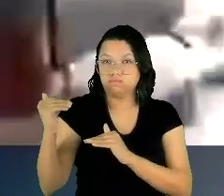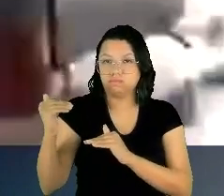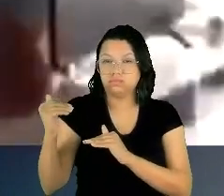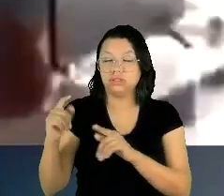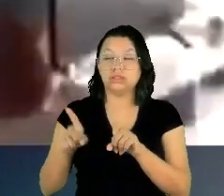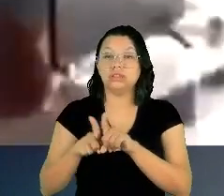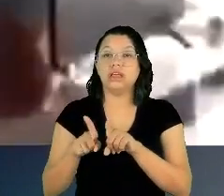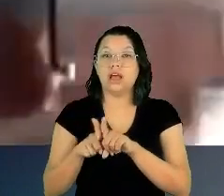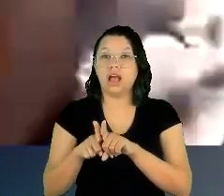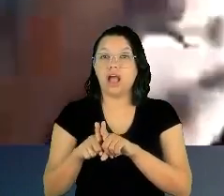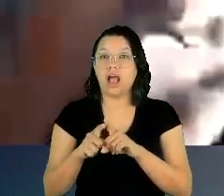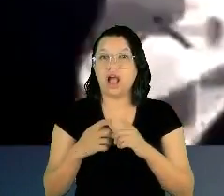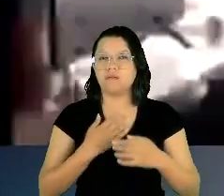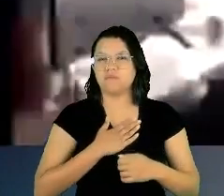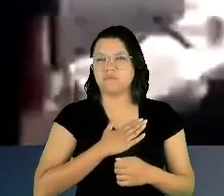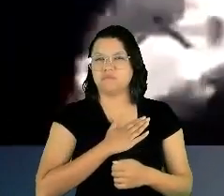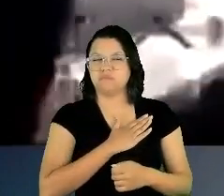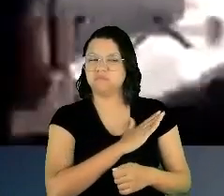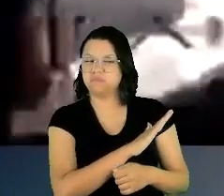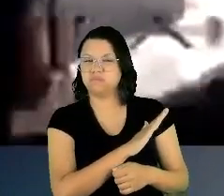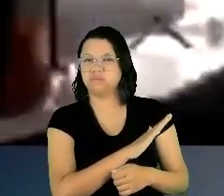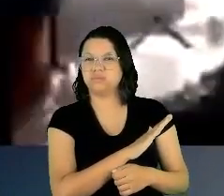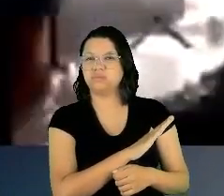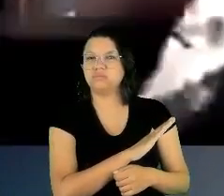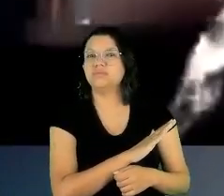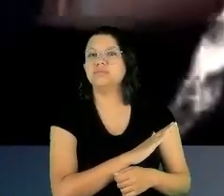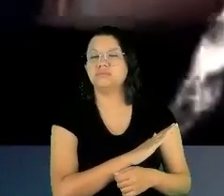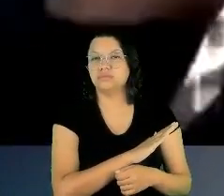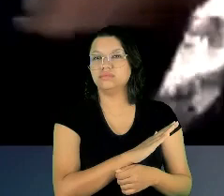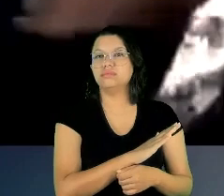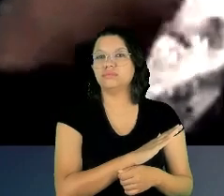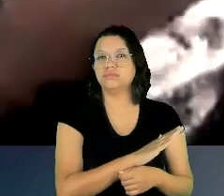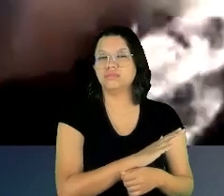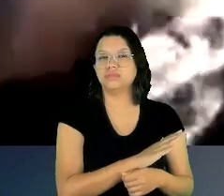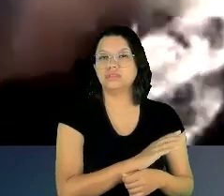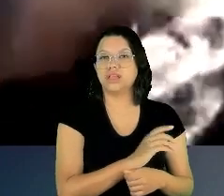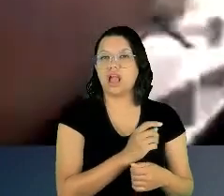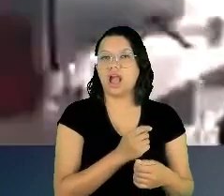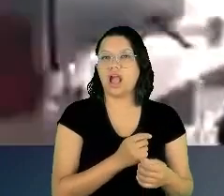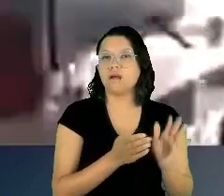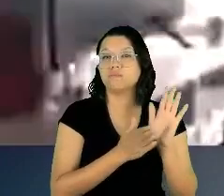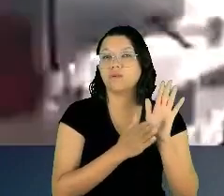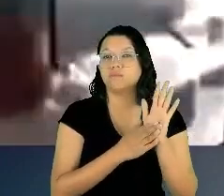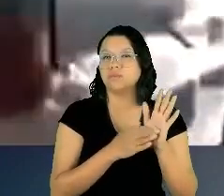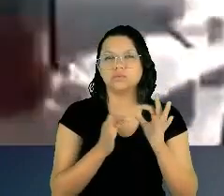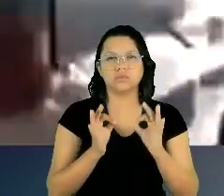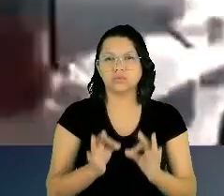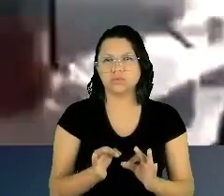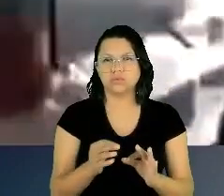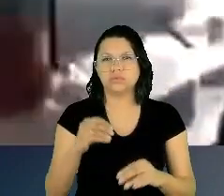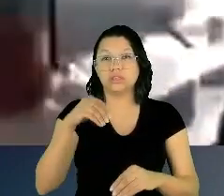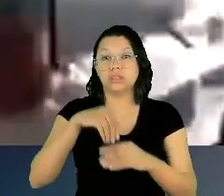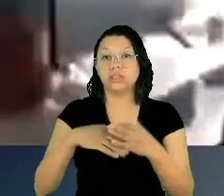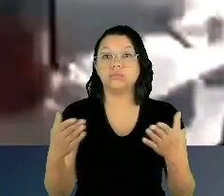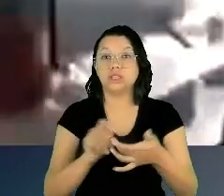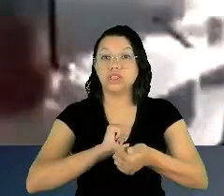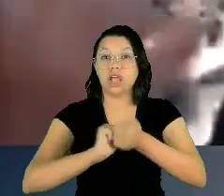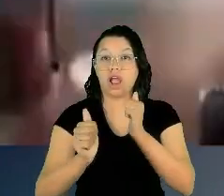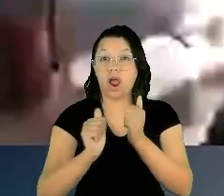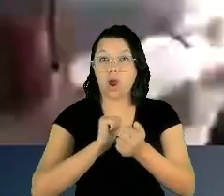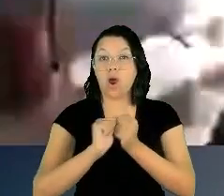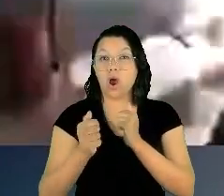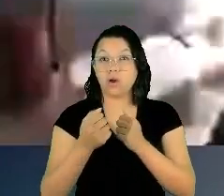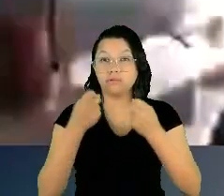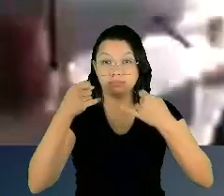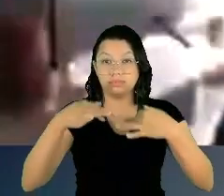e aversão. Então, as pessoas com maior status, maior poder, elas têm maior aversão a ofertas injustas no ultimatum game do que as